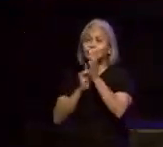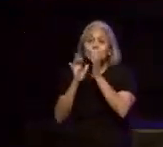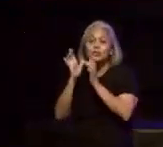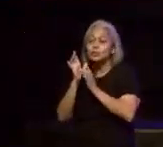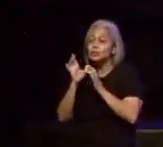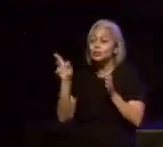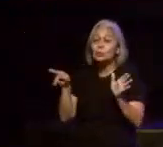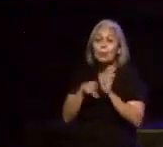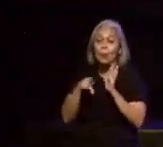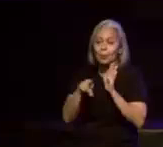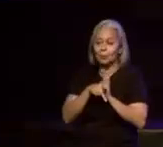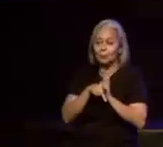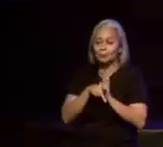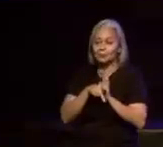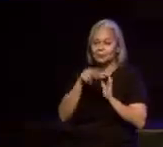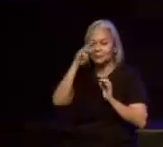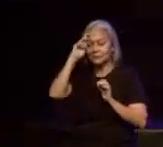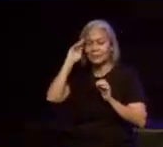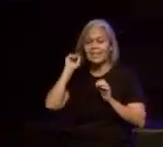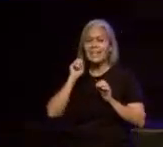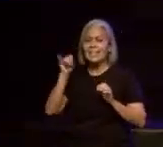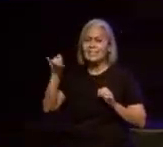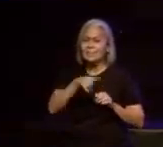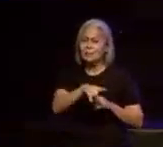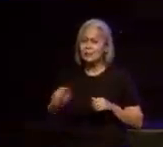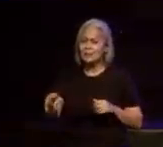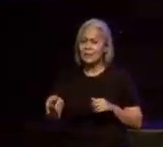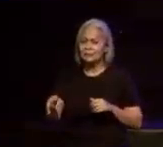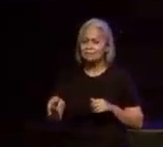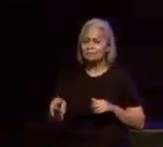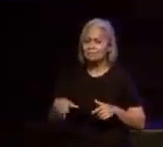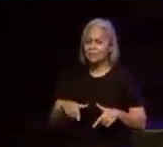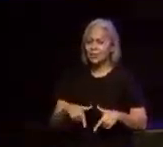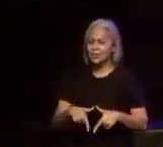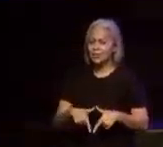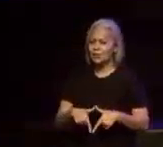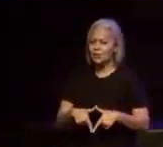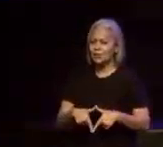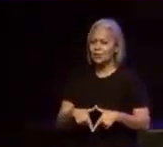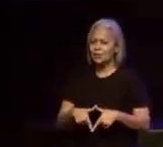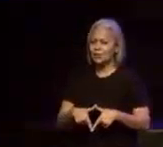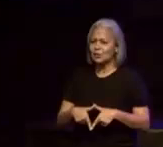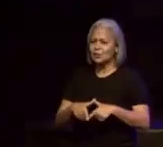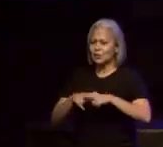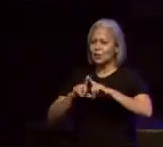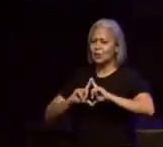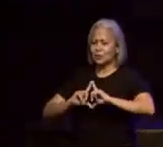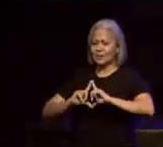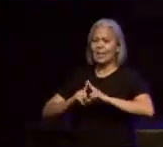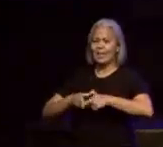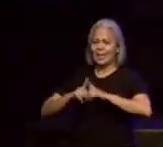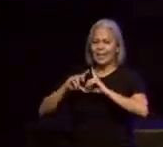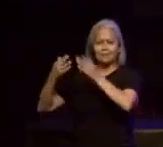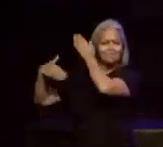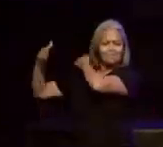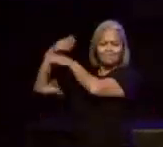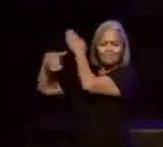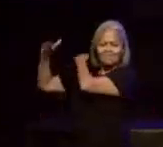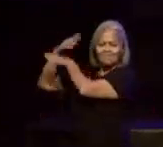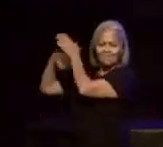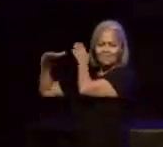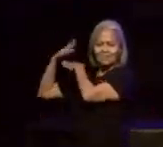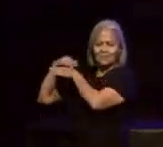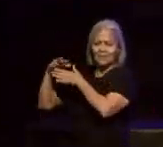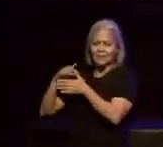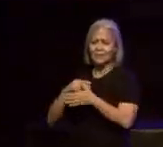ou melhor, aqui não, lá em Jerusalém ou na Galiléia, há 2000 anos atrás, você ia experimentar Jesus